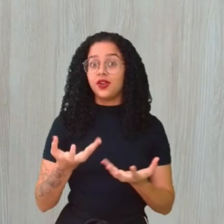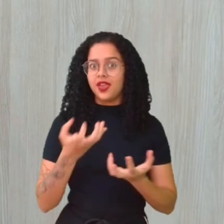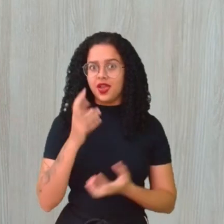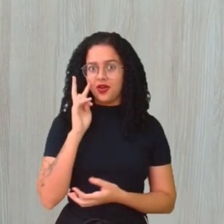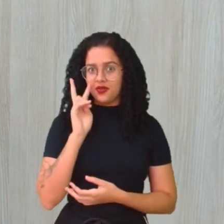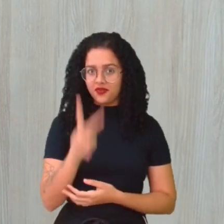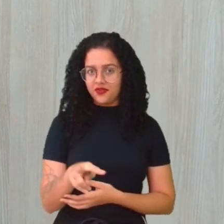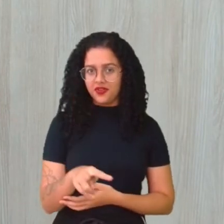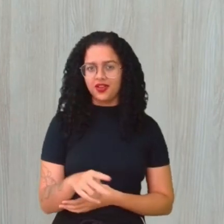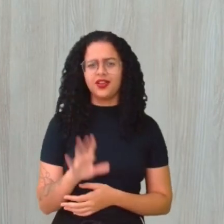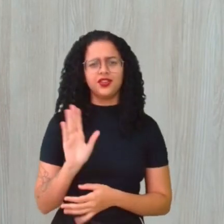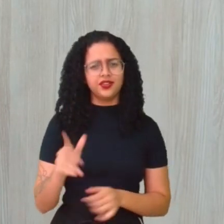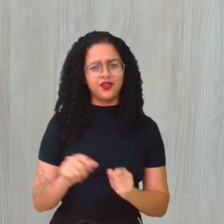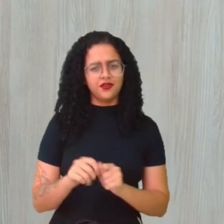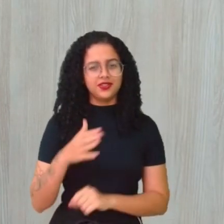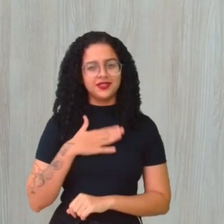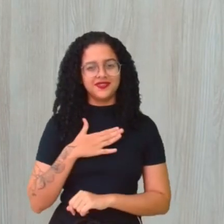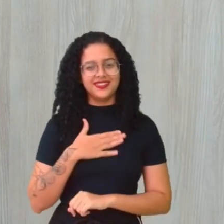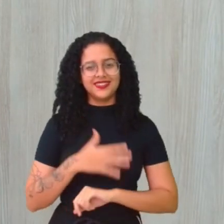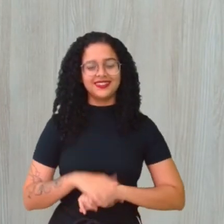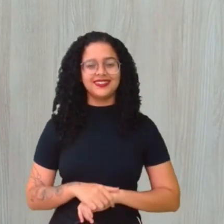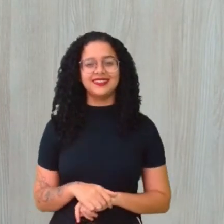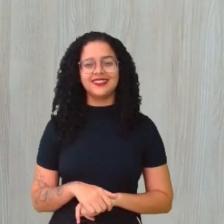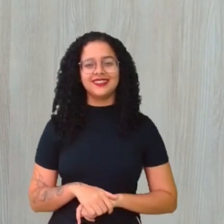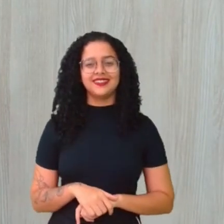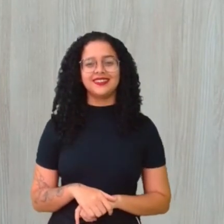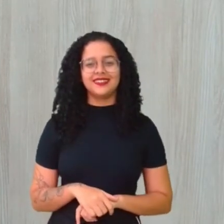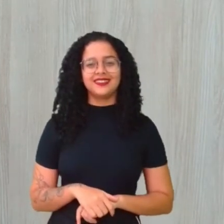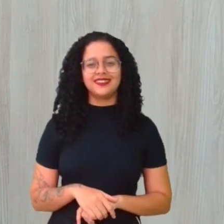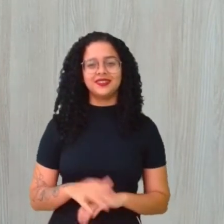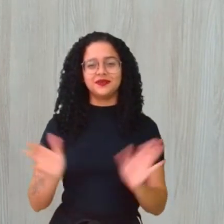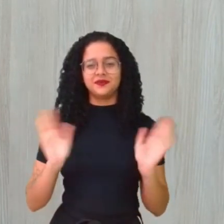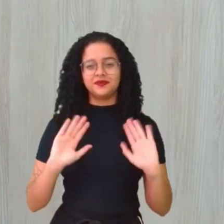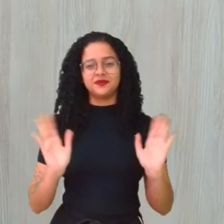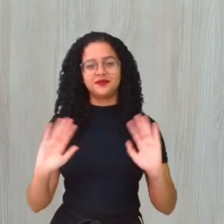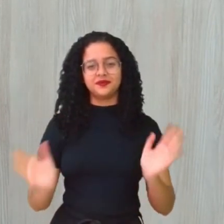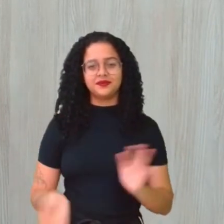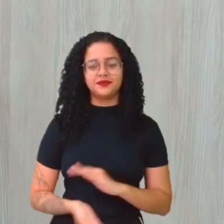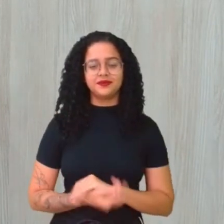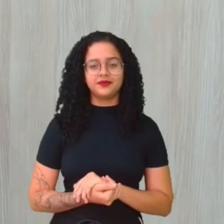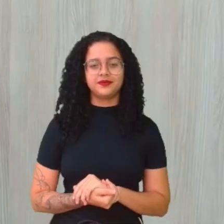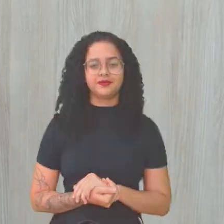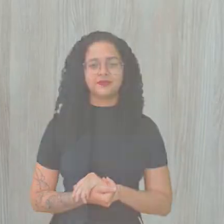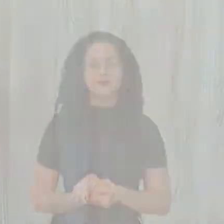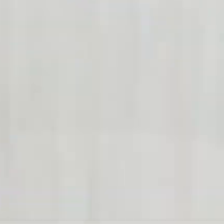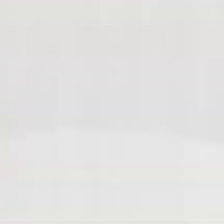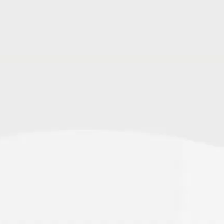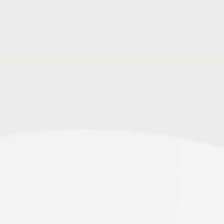viu? Quero ver. Eu já fiz a minha. Vamos embora. Tchau, tchau. Tchau.